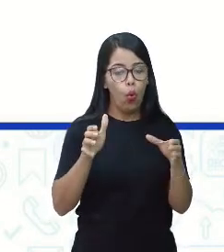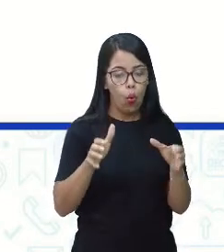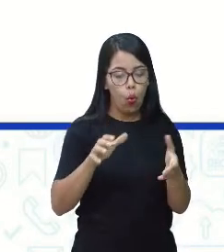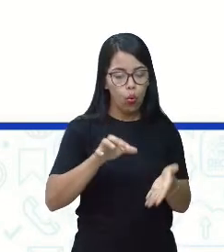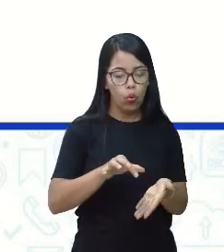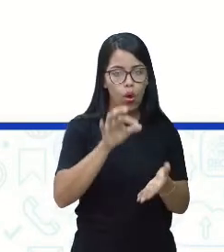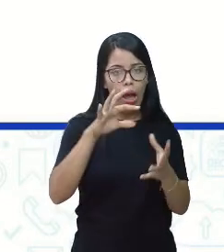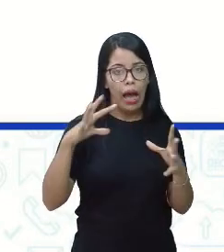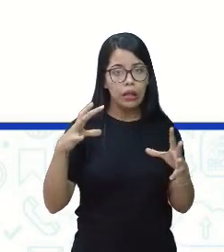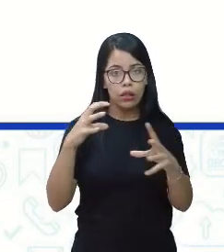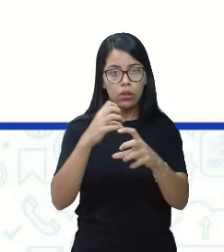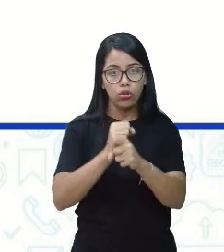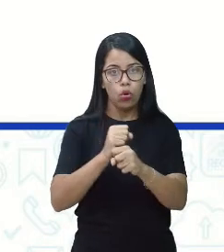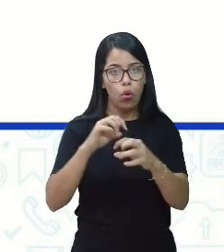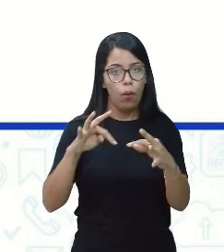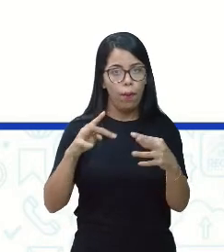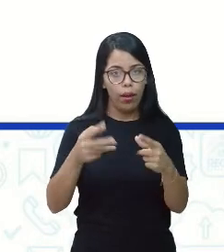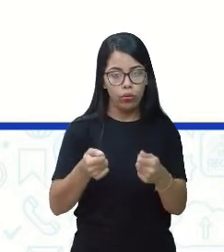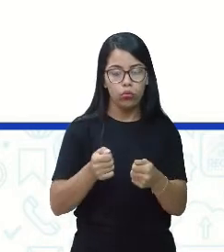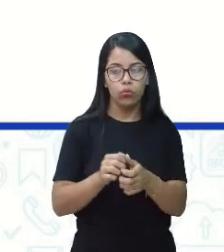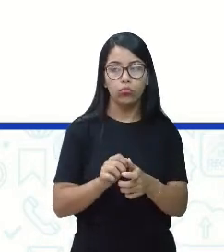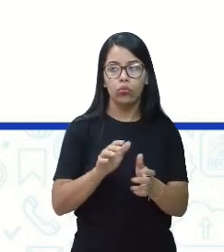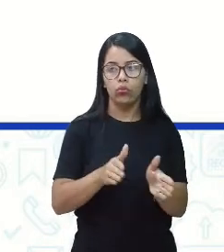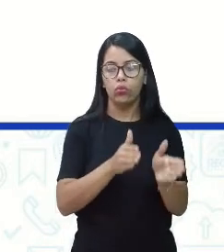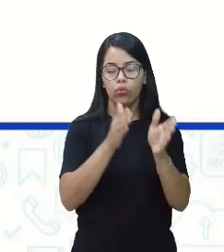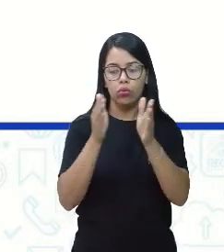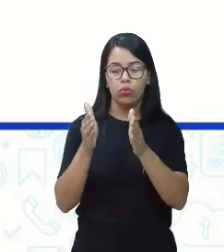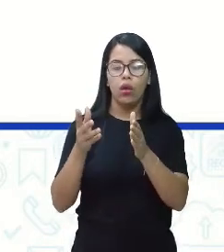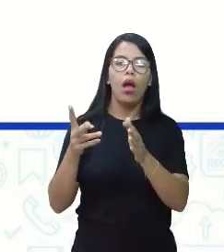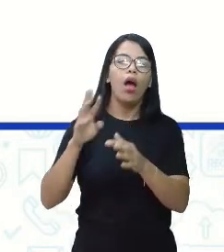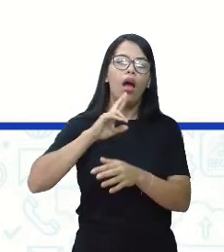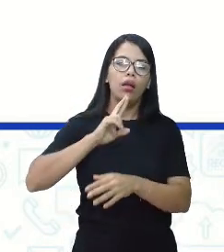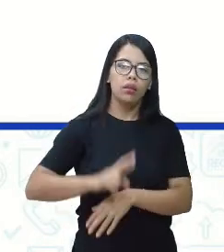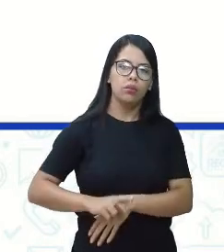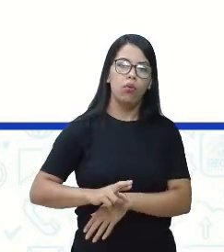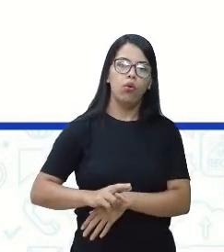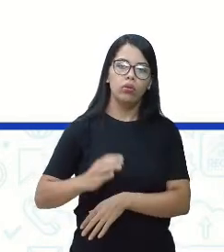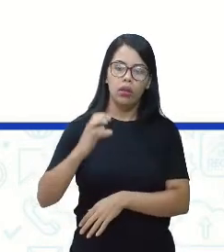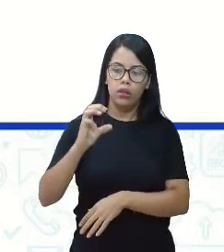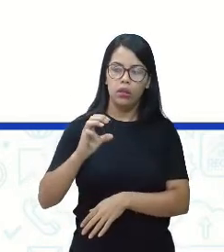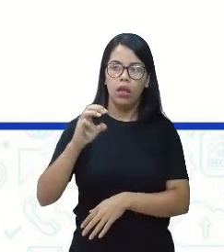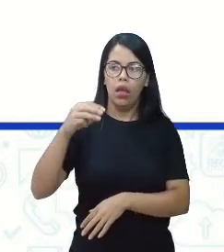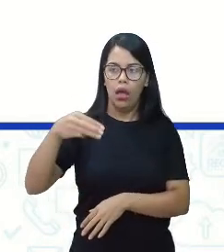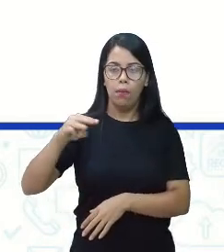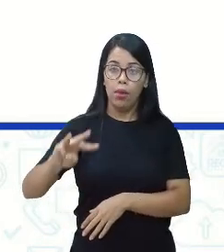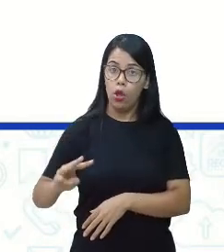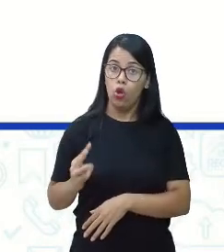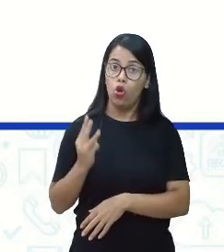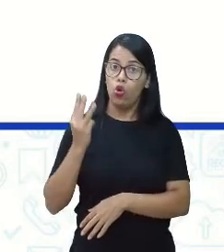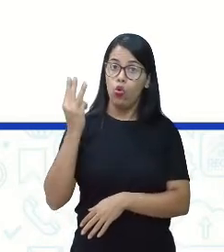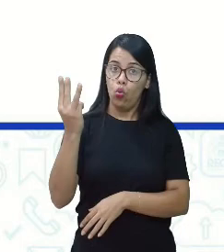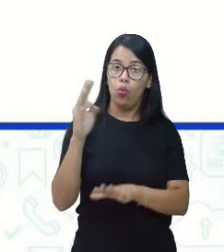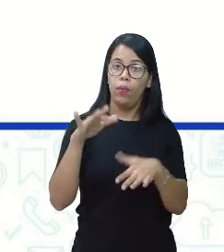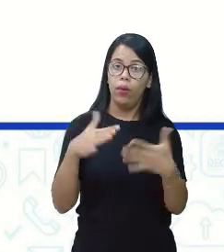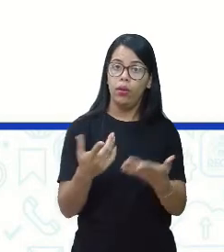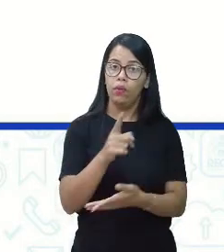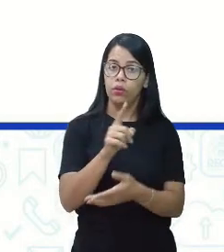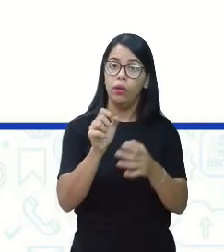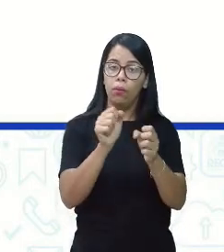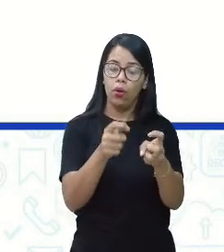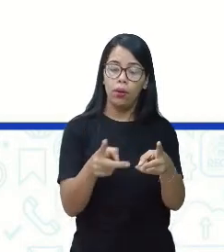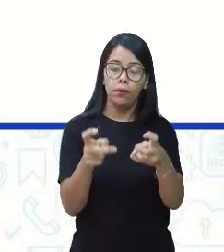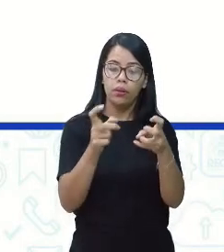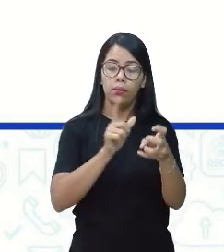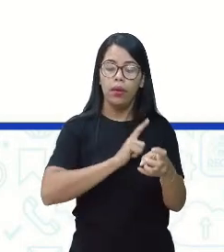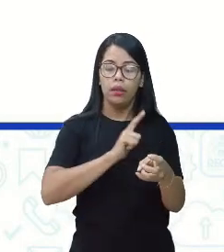de uma grandeza tridimensional, a gente colocou aí centímetro cúbico. Então você pode notar aí que a gente